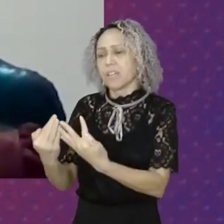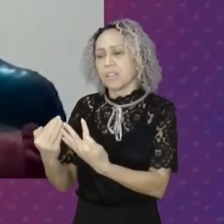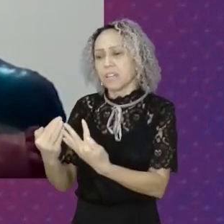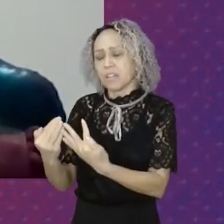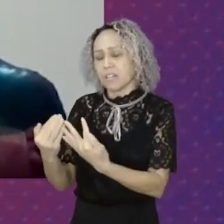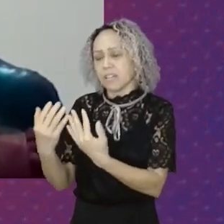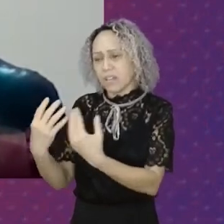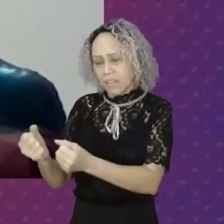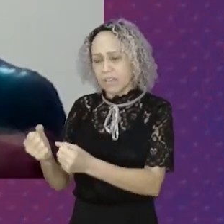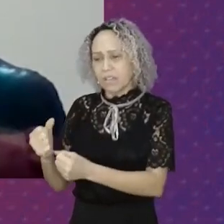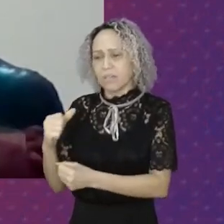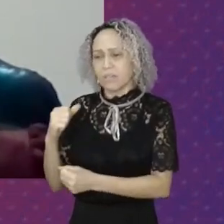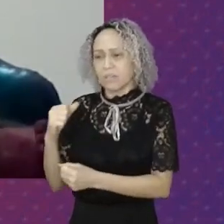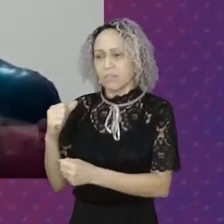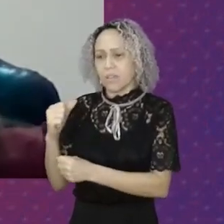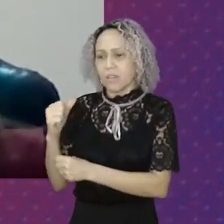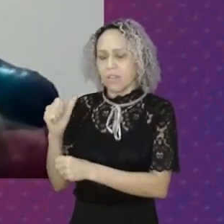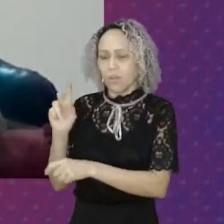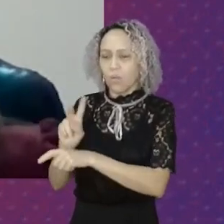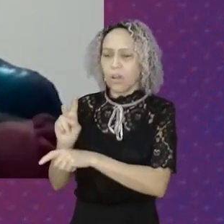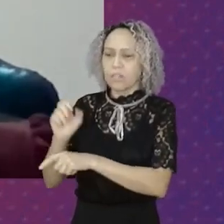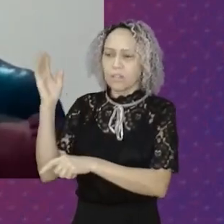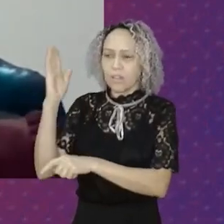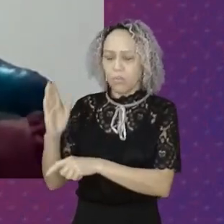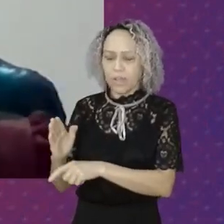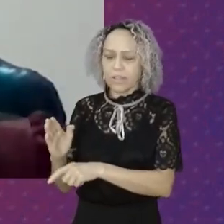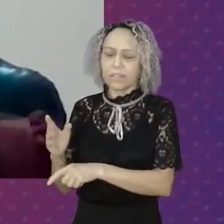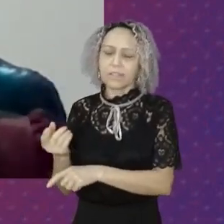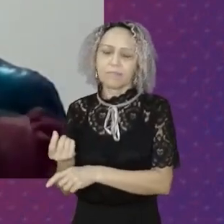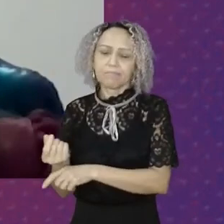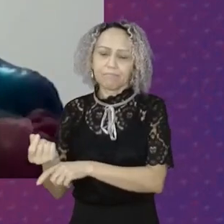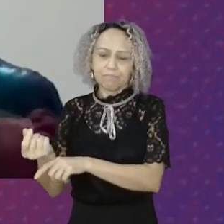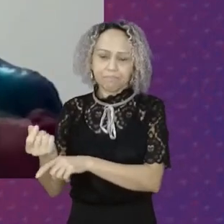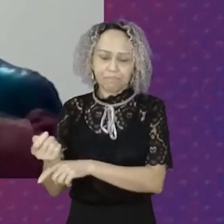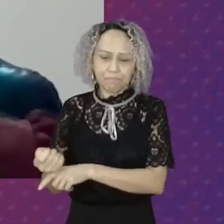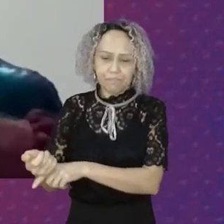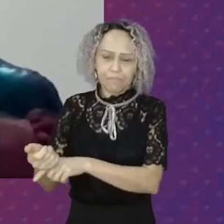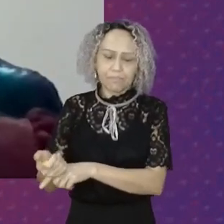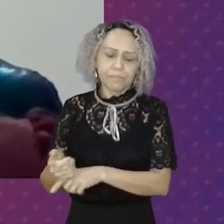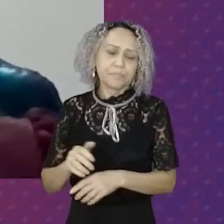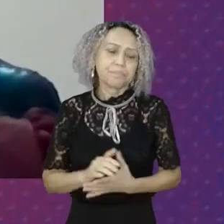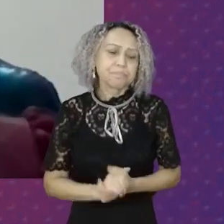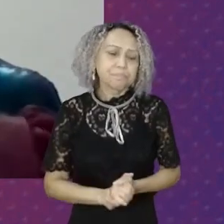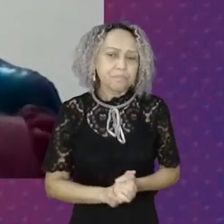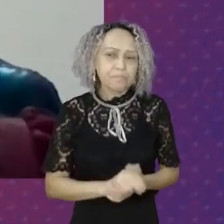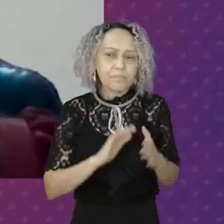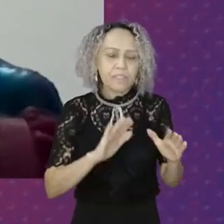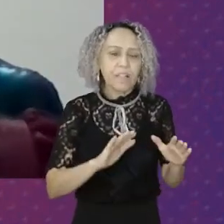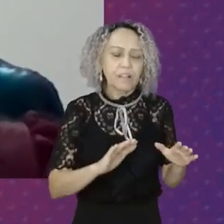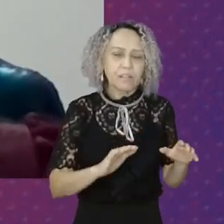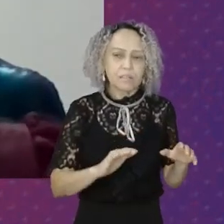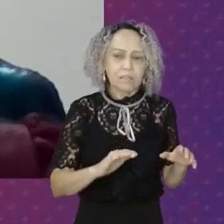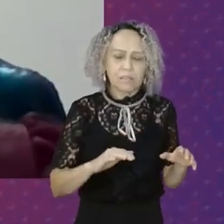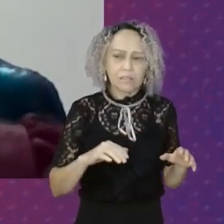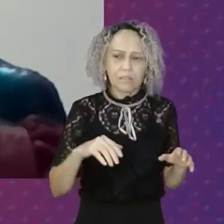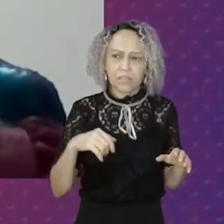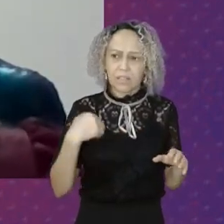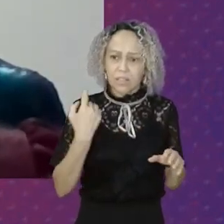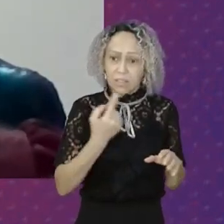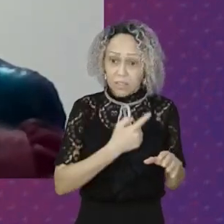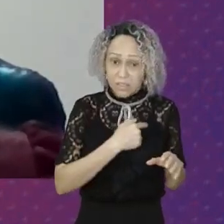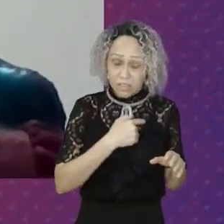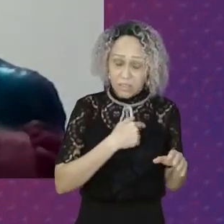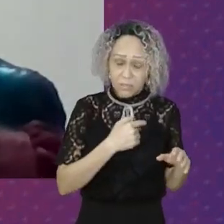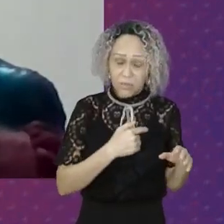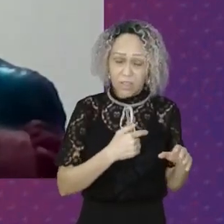é quase que uma forma de evitar uma convulsão social, entendendo que o Bolsa Família ele tirou 45 milhões